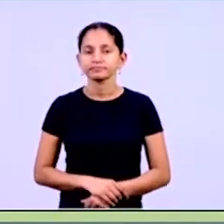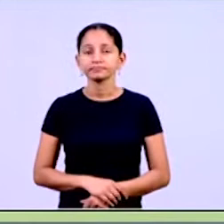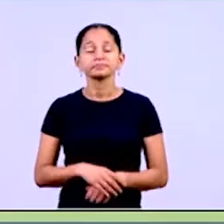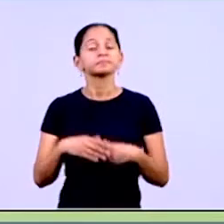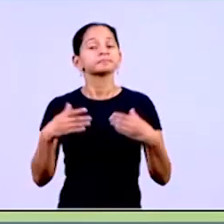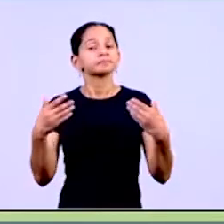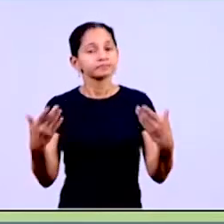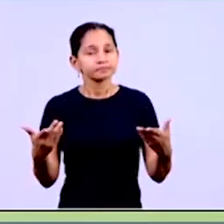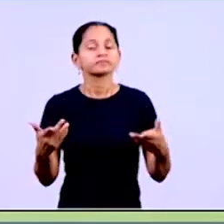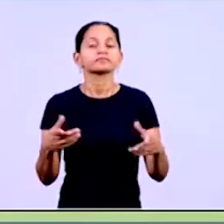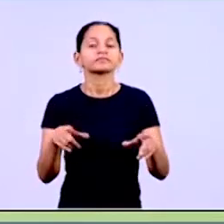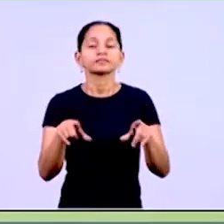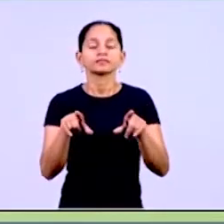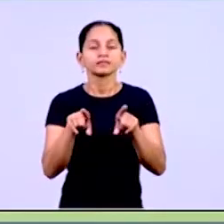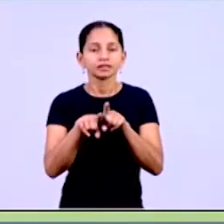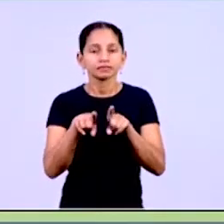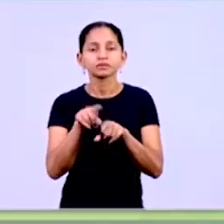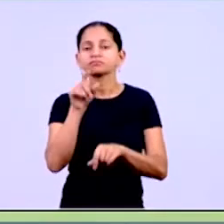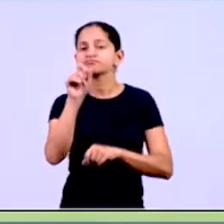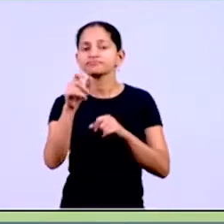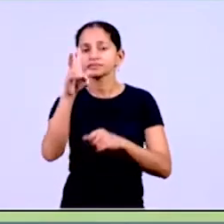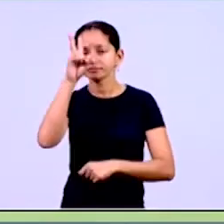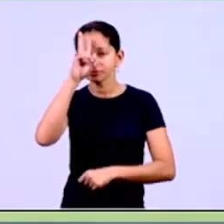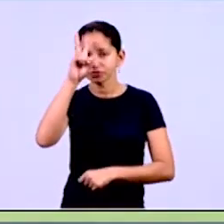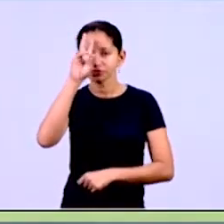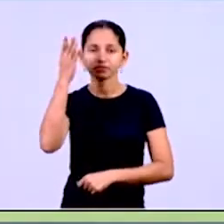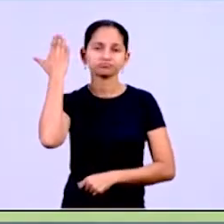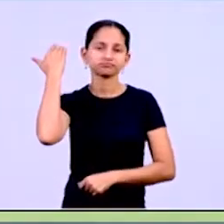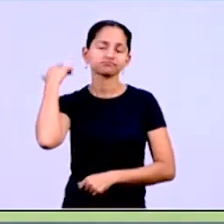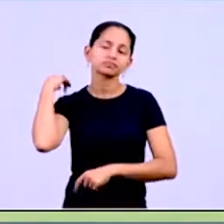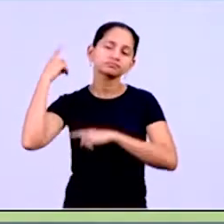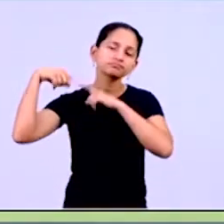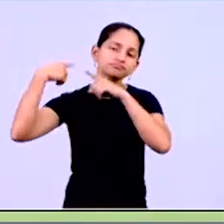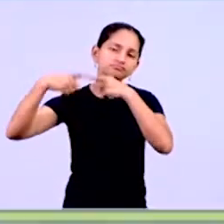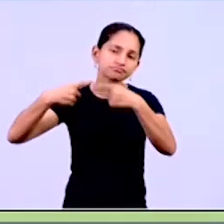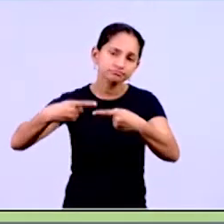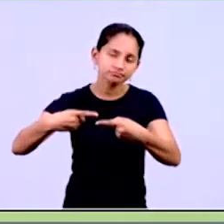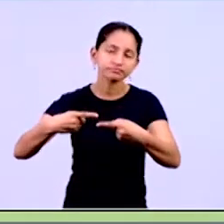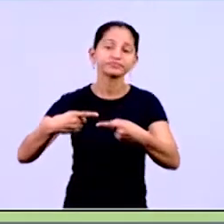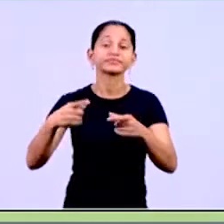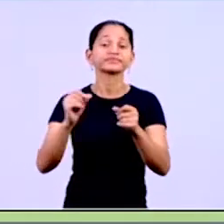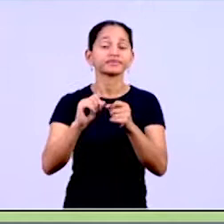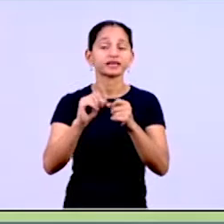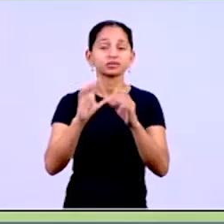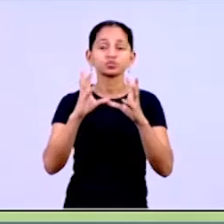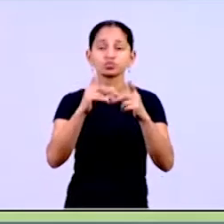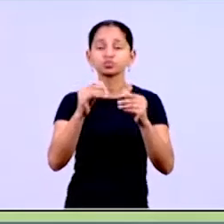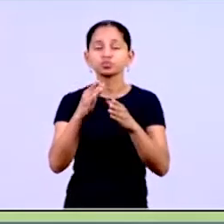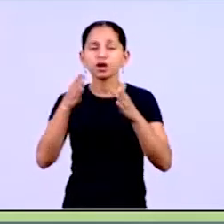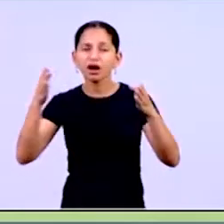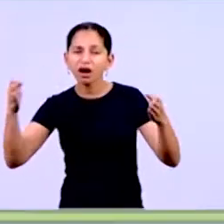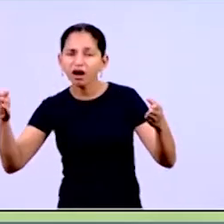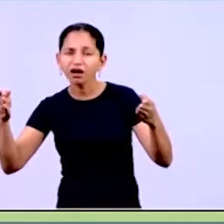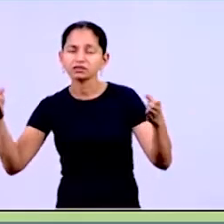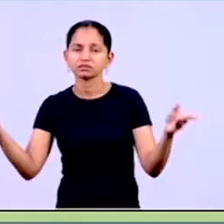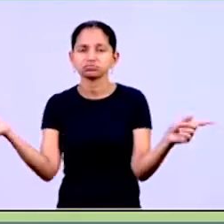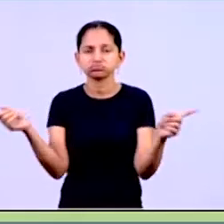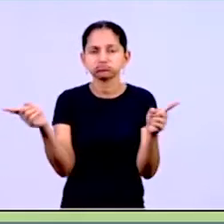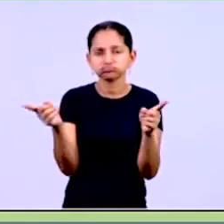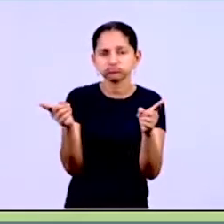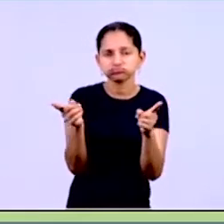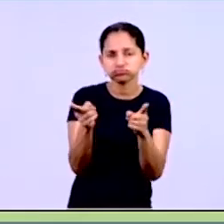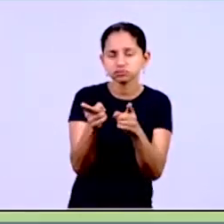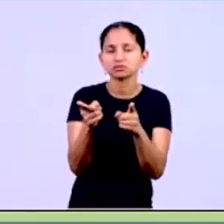Então, o que nós temos nessa história da computação? A miniaturização, né? Os equipamentos ficaram